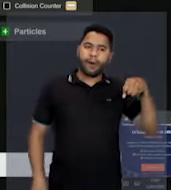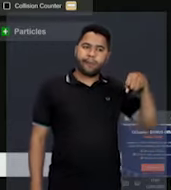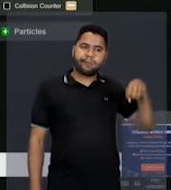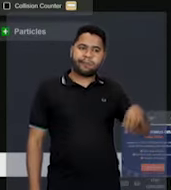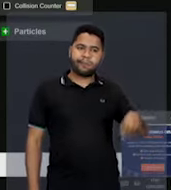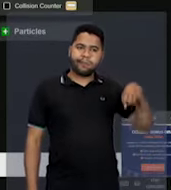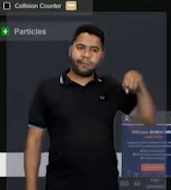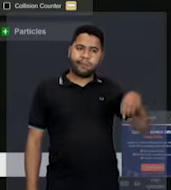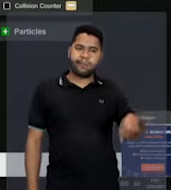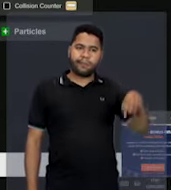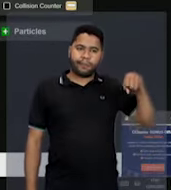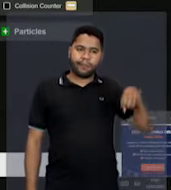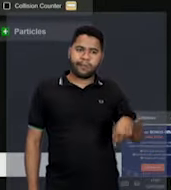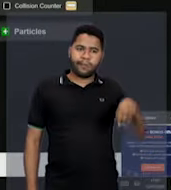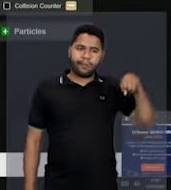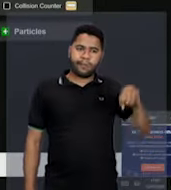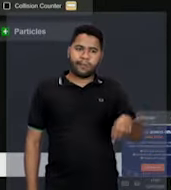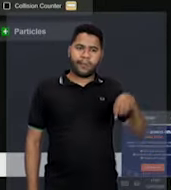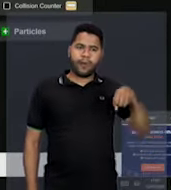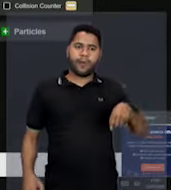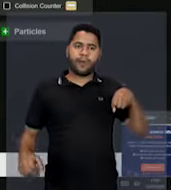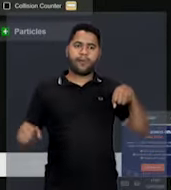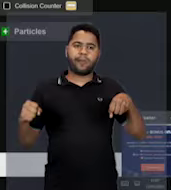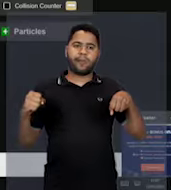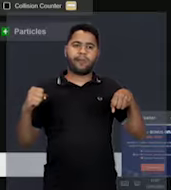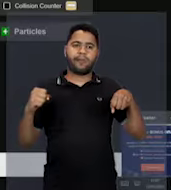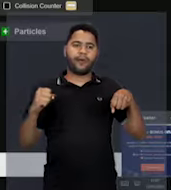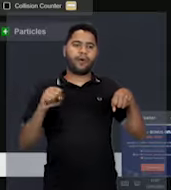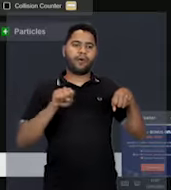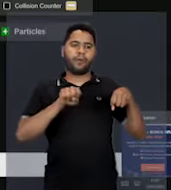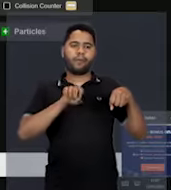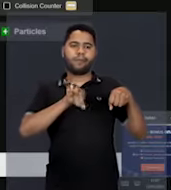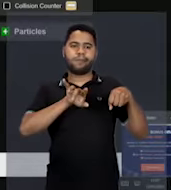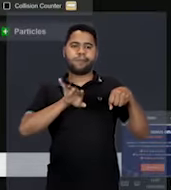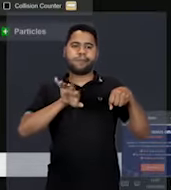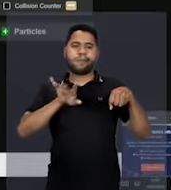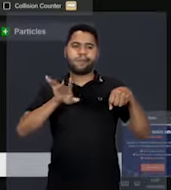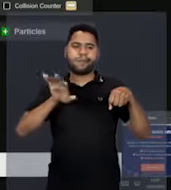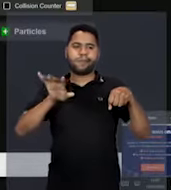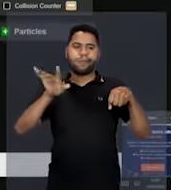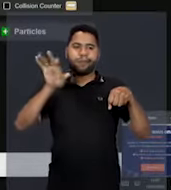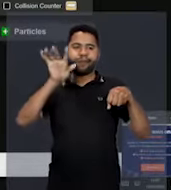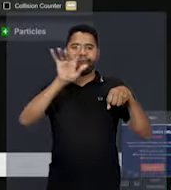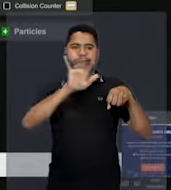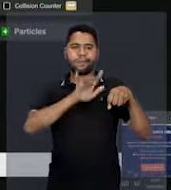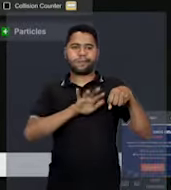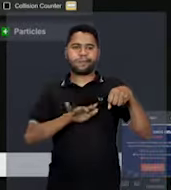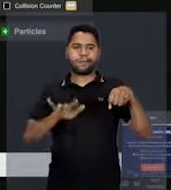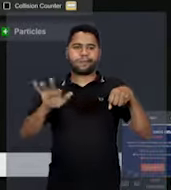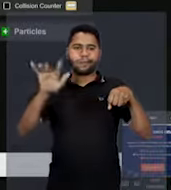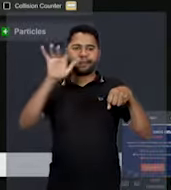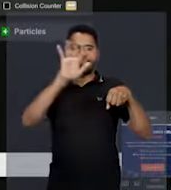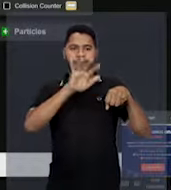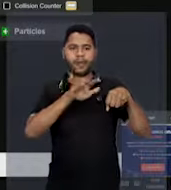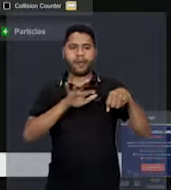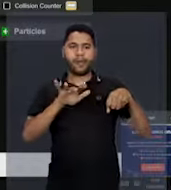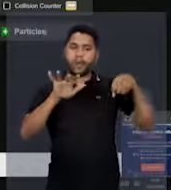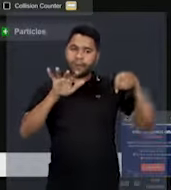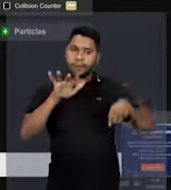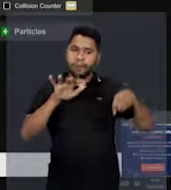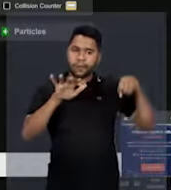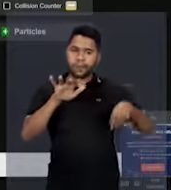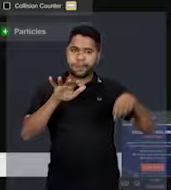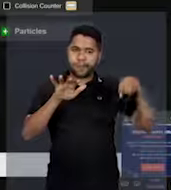dentro desse recipiente. O que você já percebe de cara? Que assim que eu faço